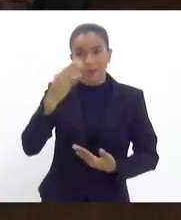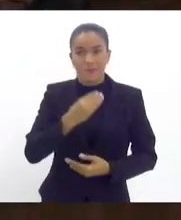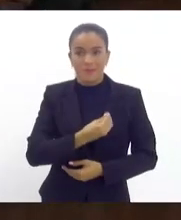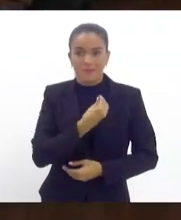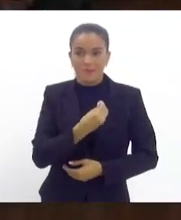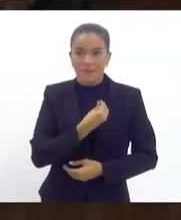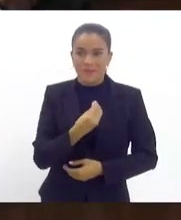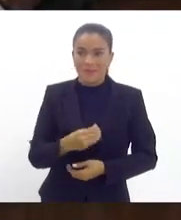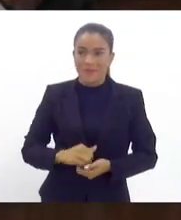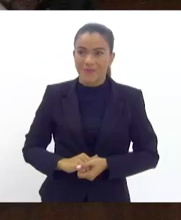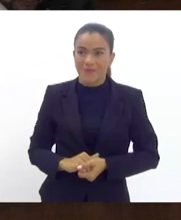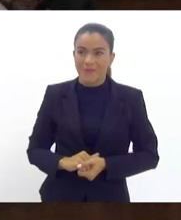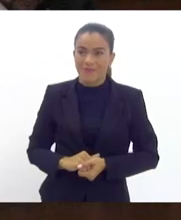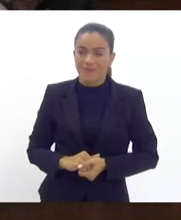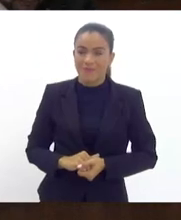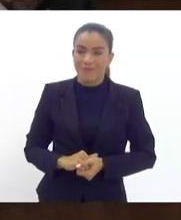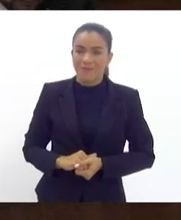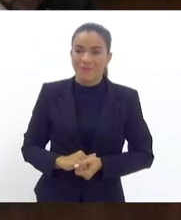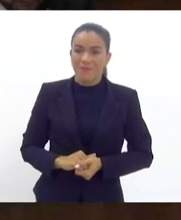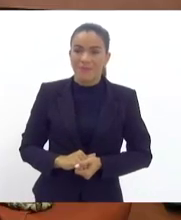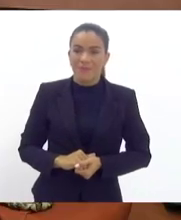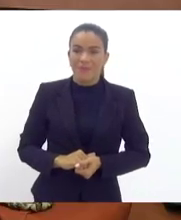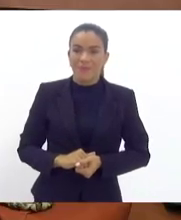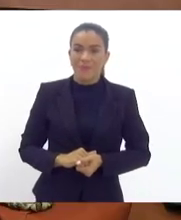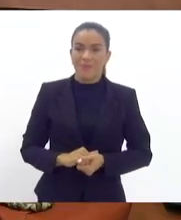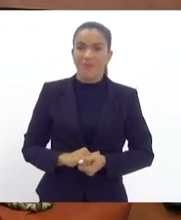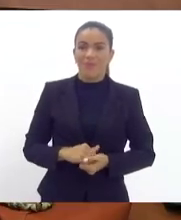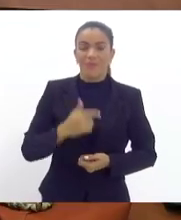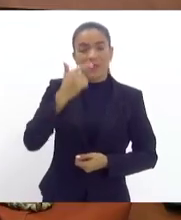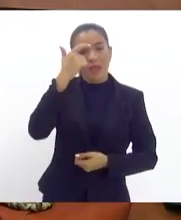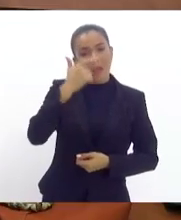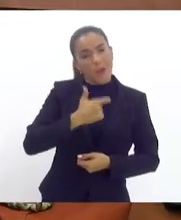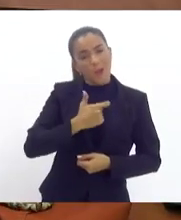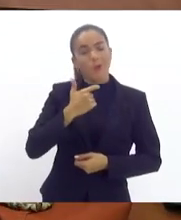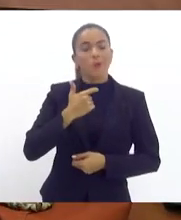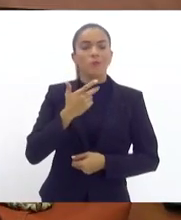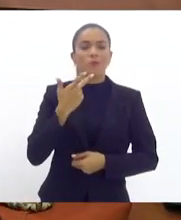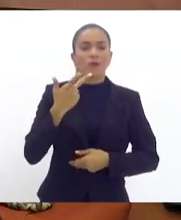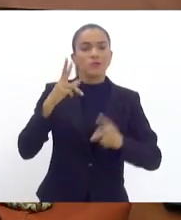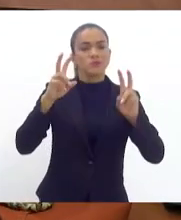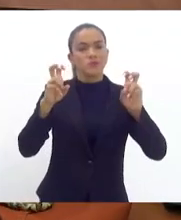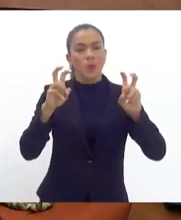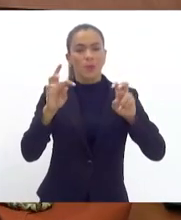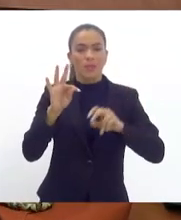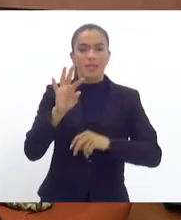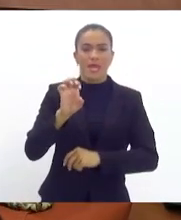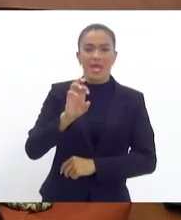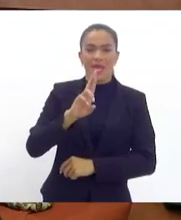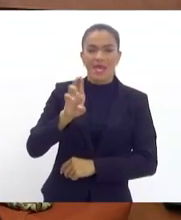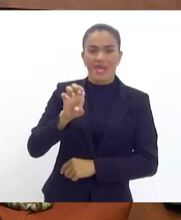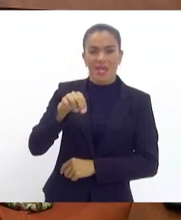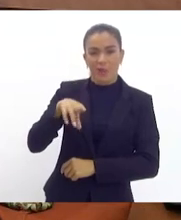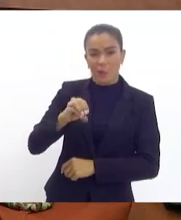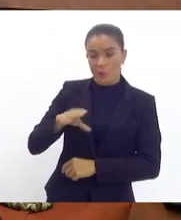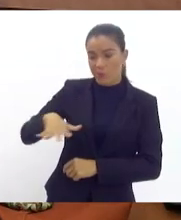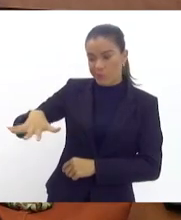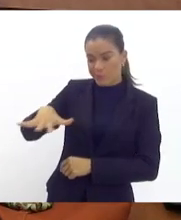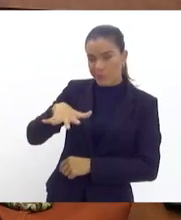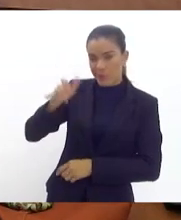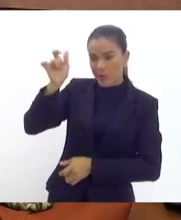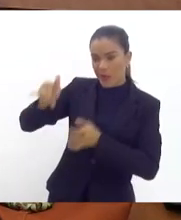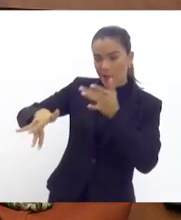me permite Presidente me permite Presidente eu eu venho tratando sobre essa questão do terreno não só esse que foi destinado por Recon